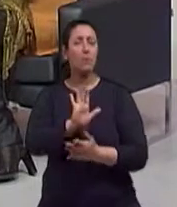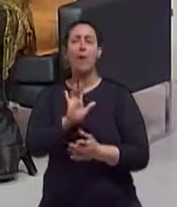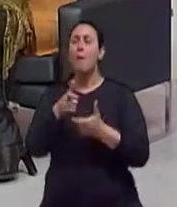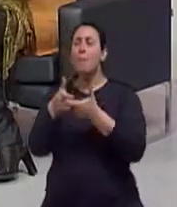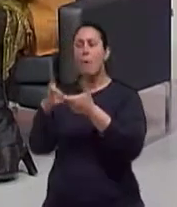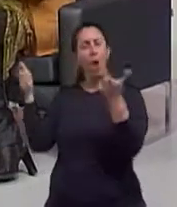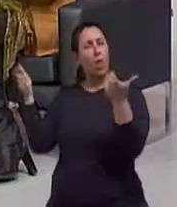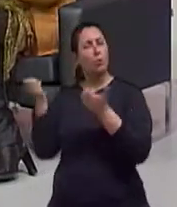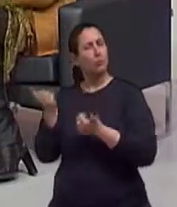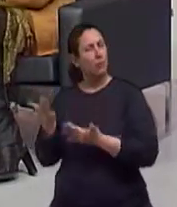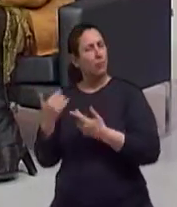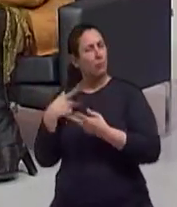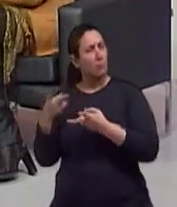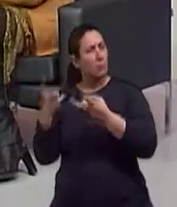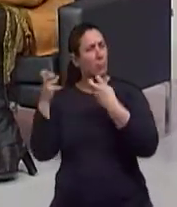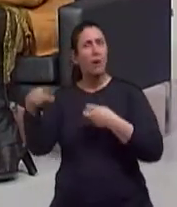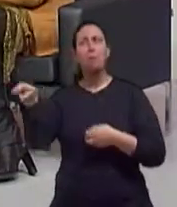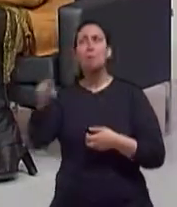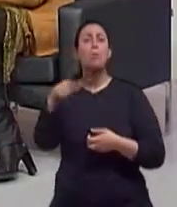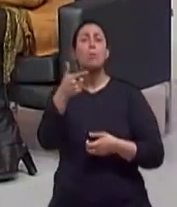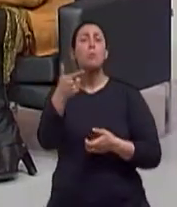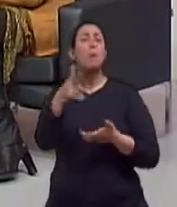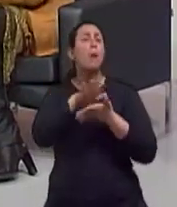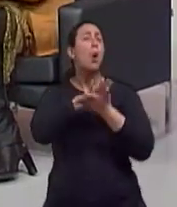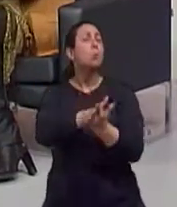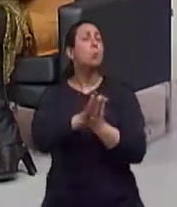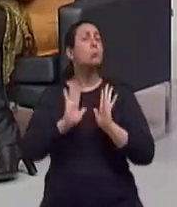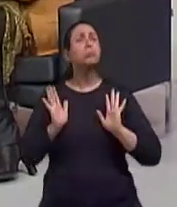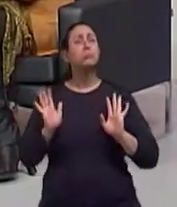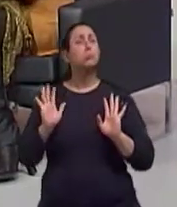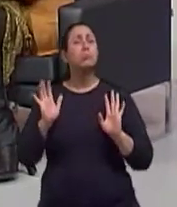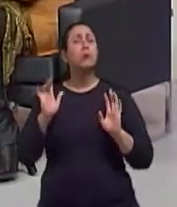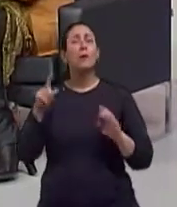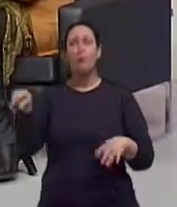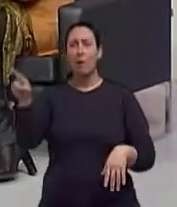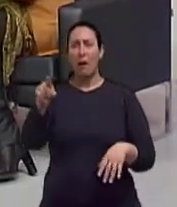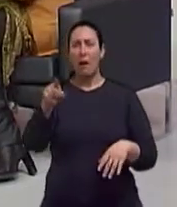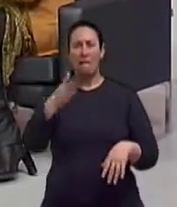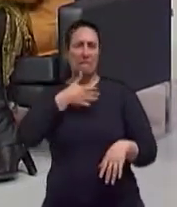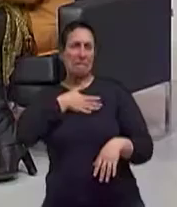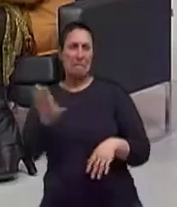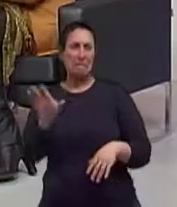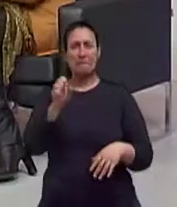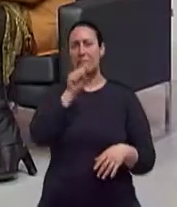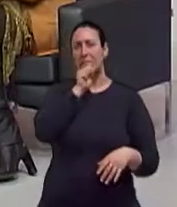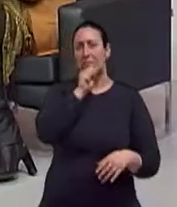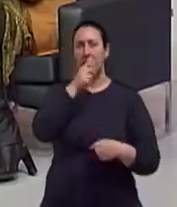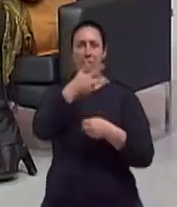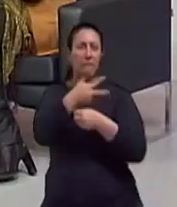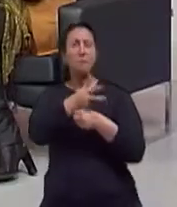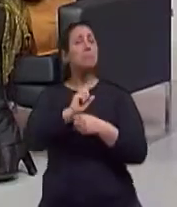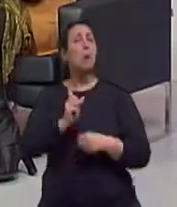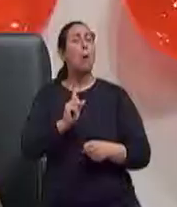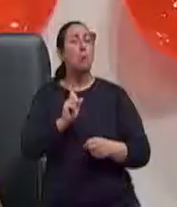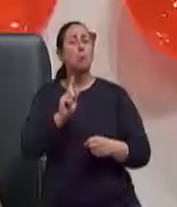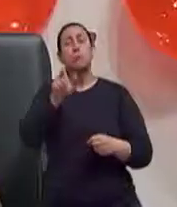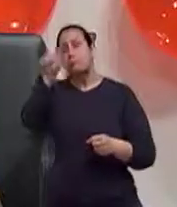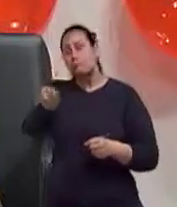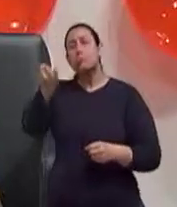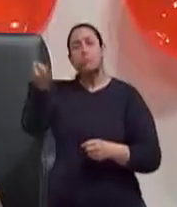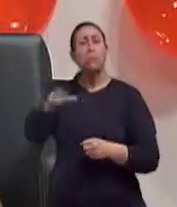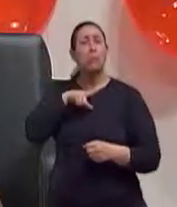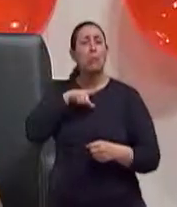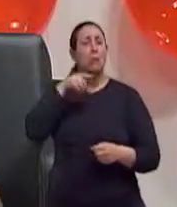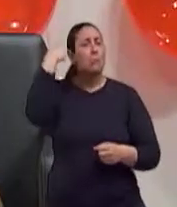pelo menos não existe preconceito contra o idoso né não existe o preconceito de ver um velho né Mas